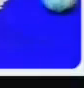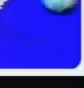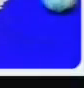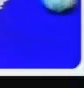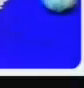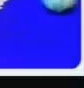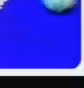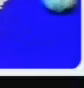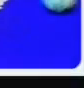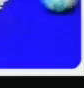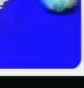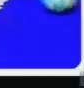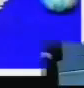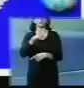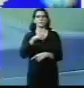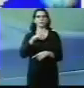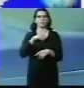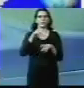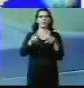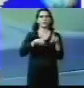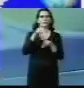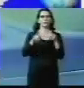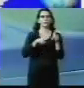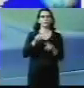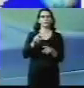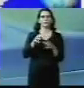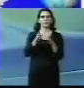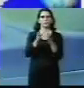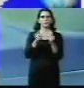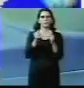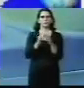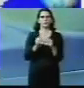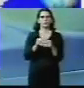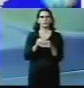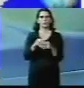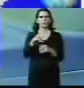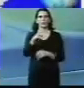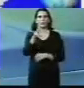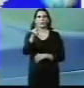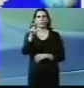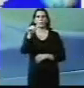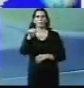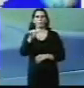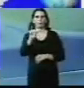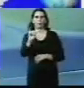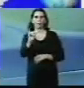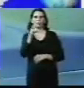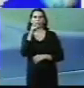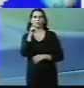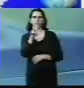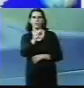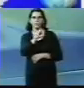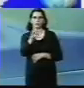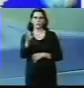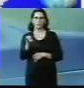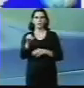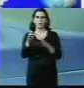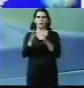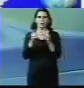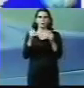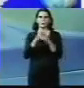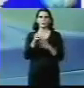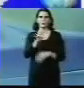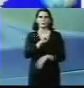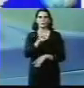tem ali um computador fazendo uma requisição para o servidor de proxy. O proxy vai verificar se aquele